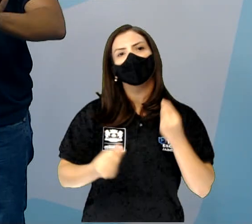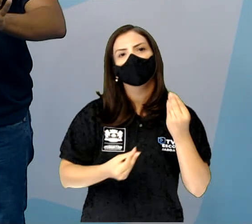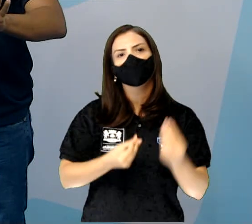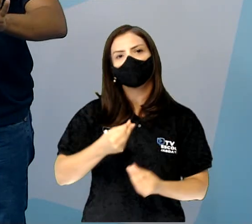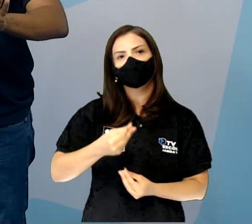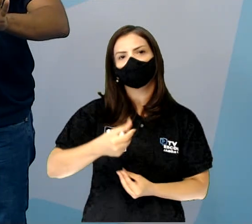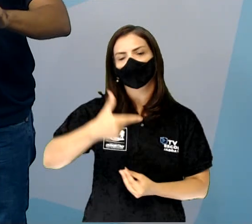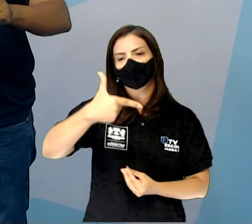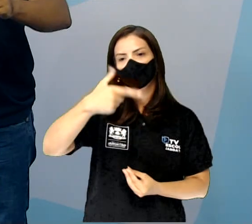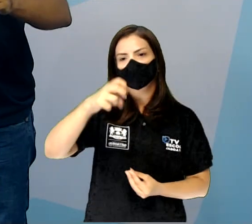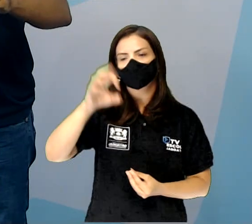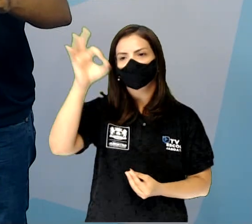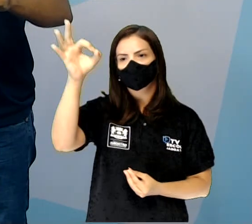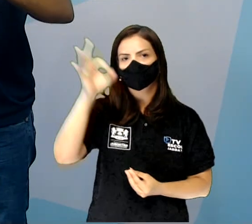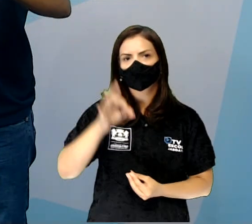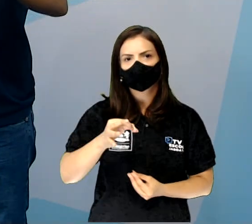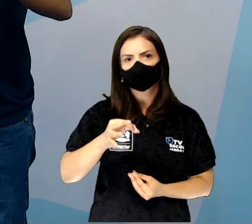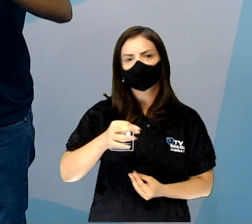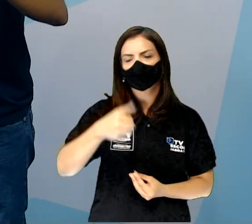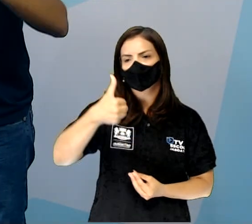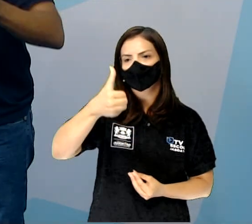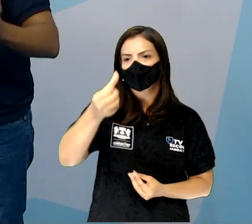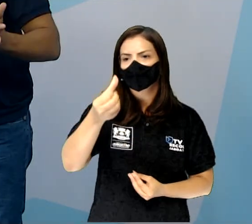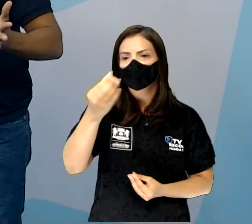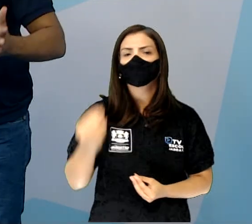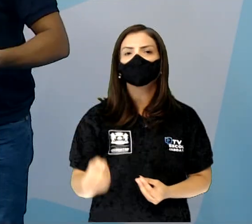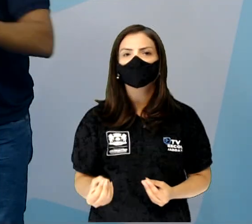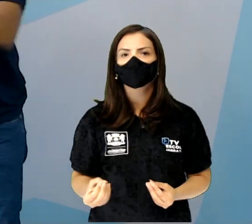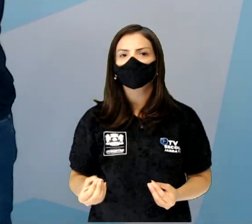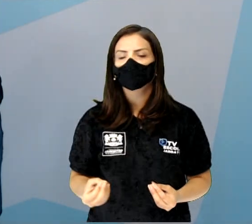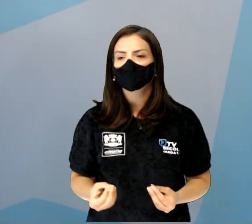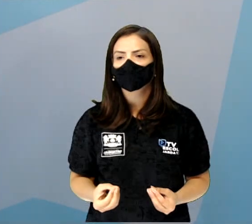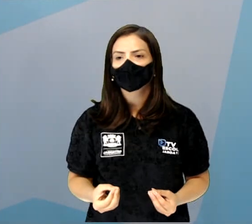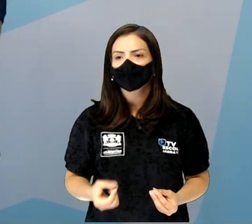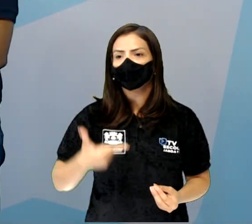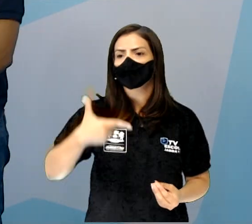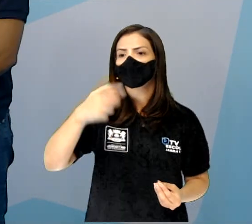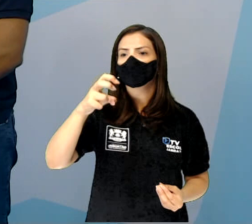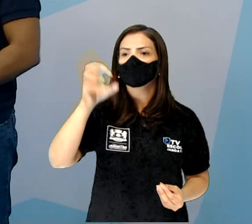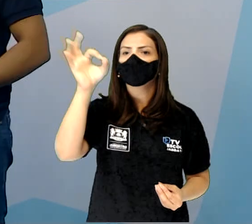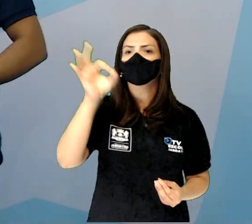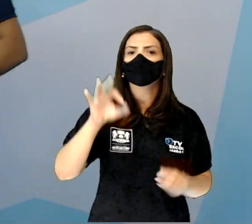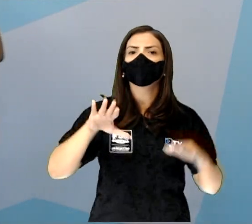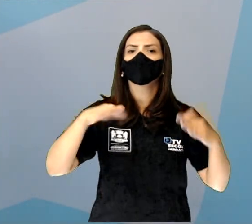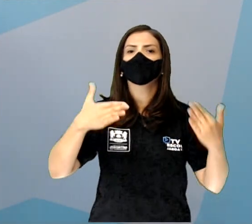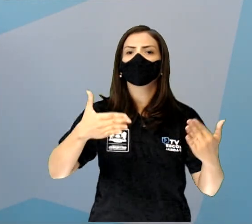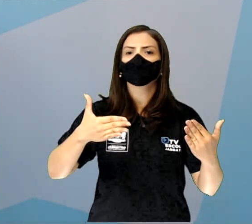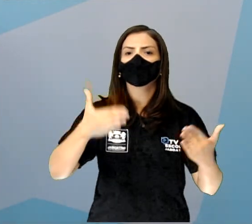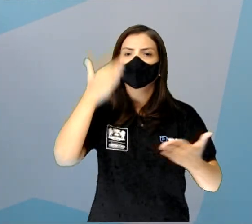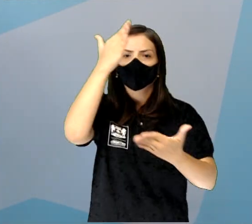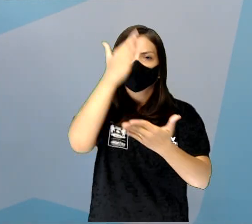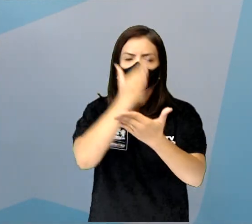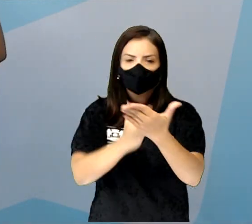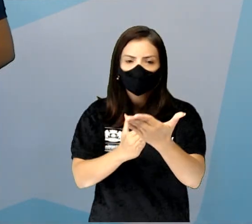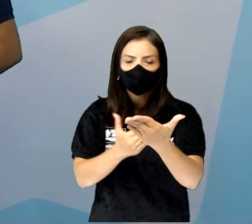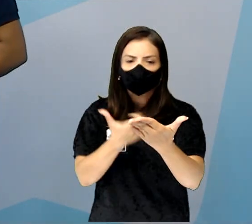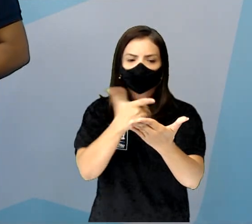vou fazer muito cálculo, não. 25% é quanto, gente? É metade da metade. Qual a metade de